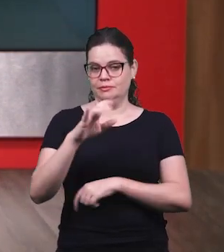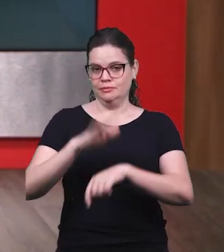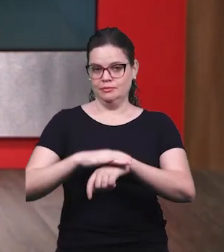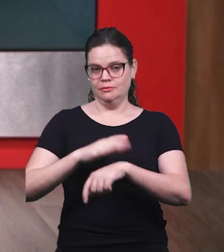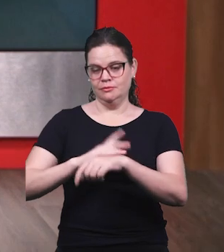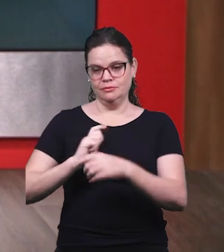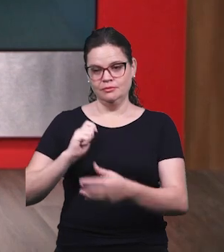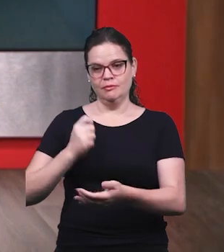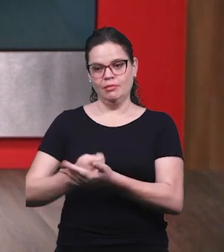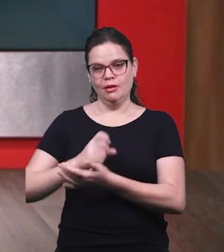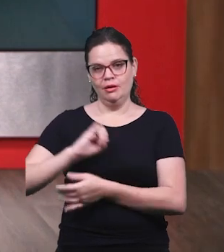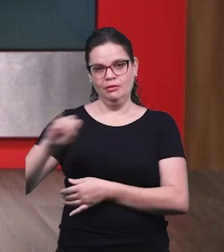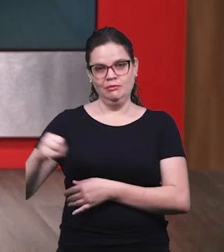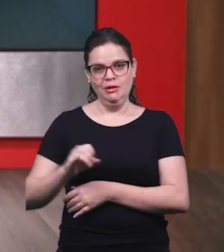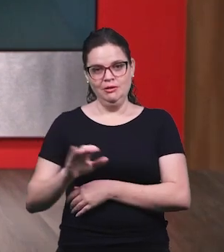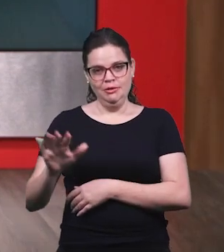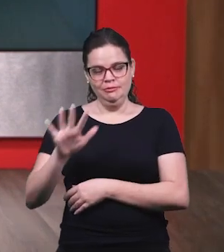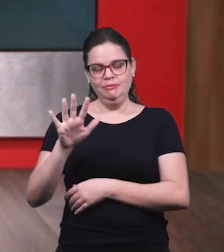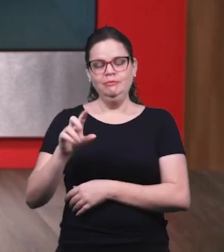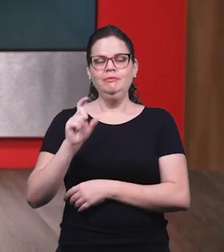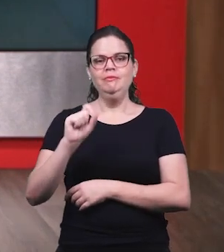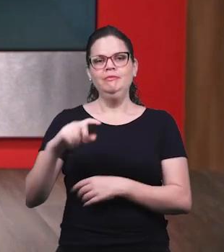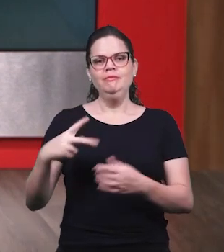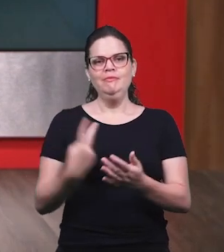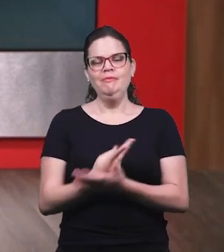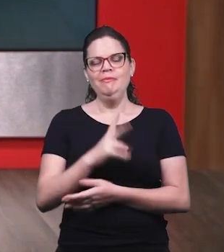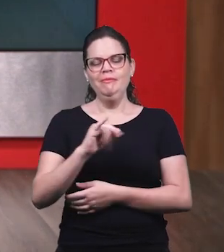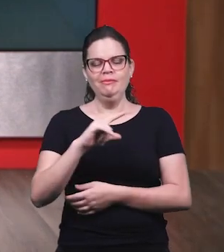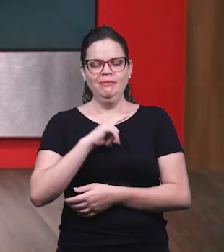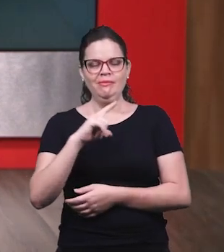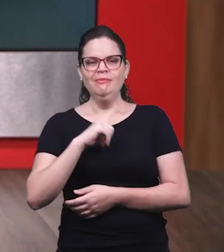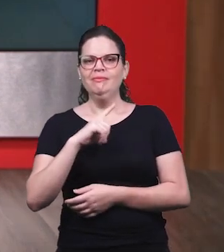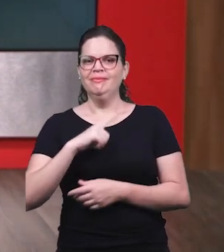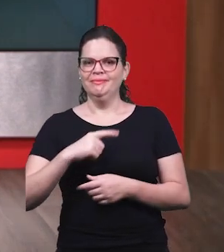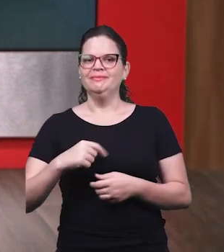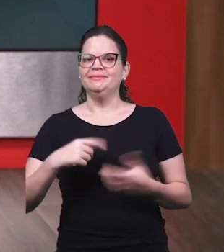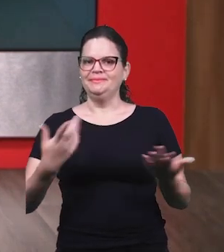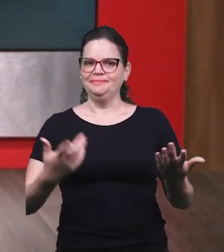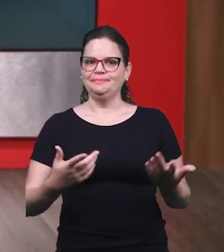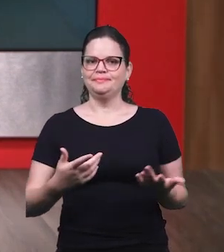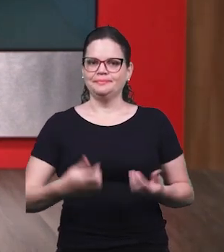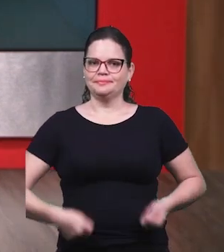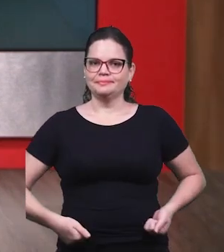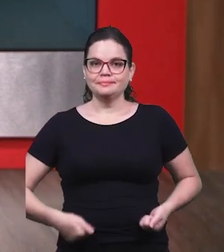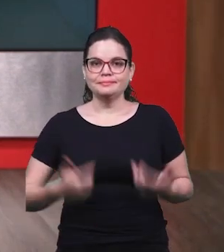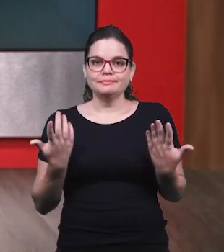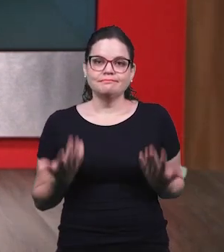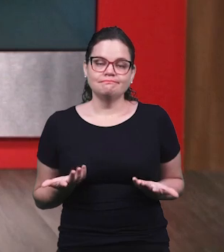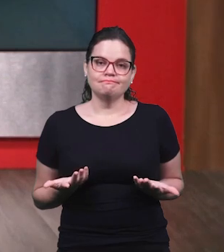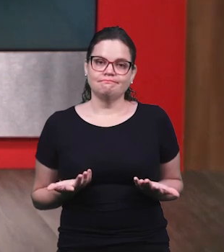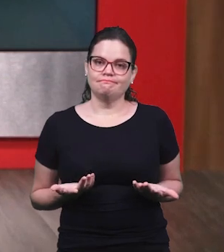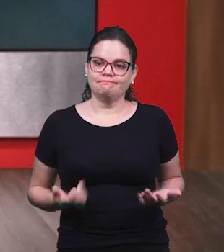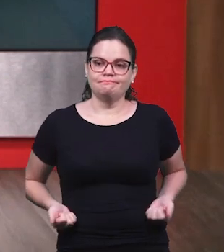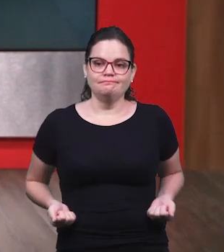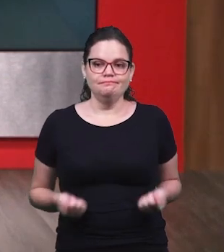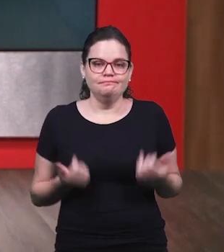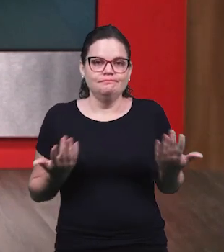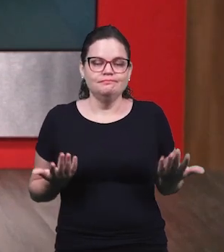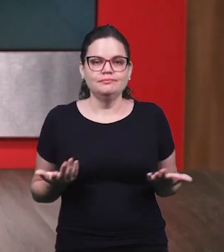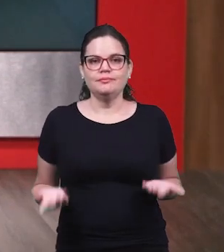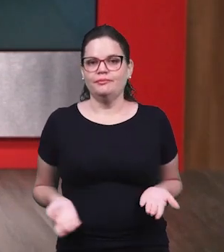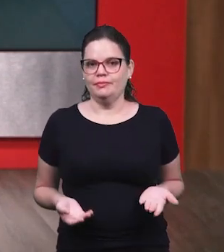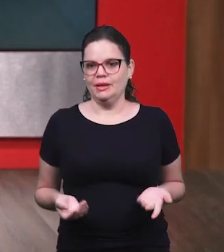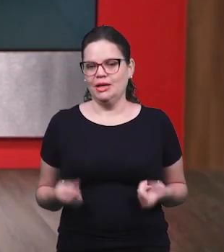juro, ele entra na despesa. E é uma despesa que você não tem como